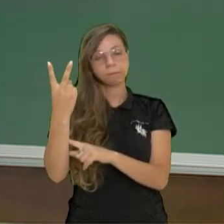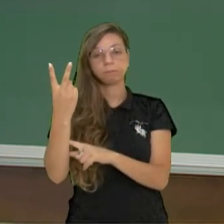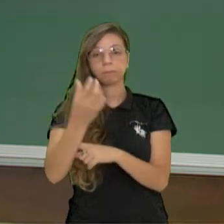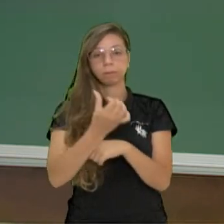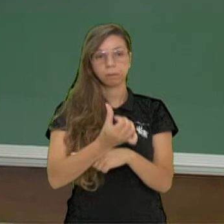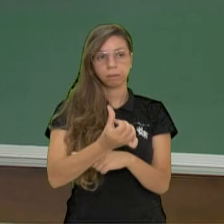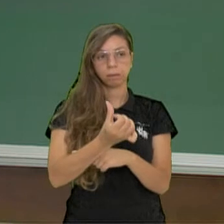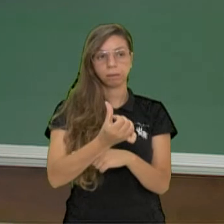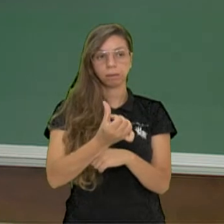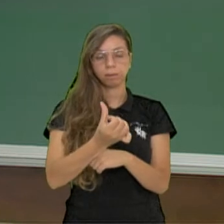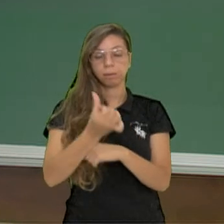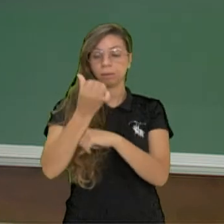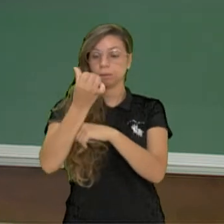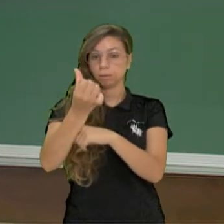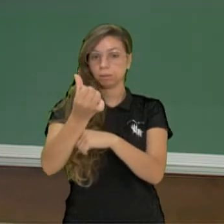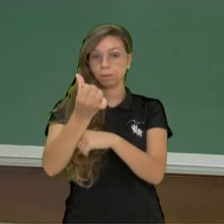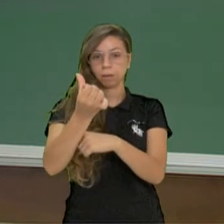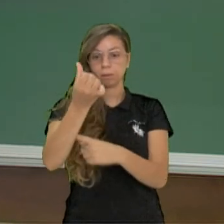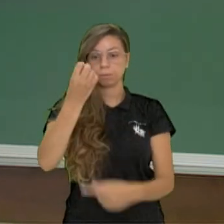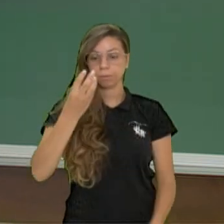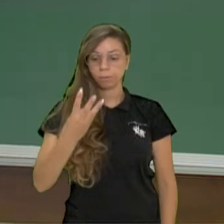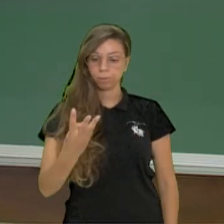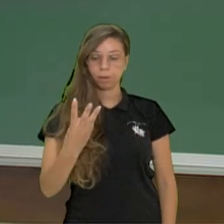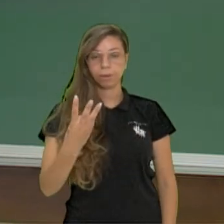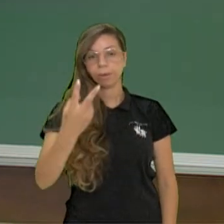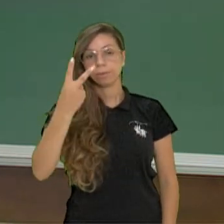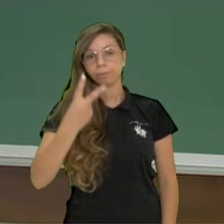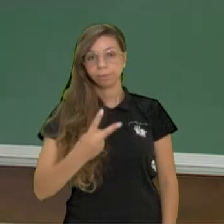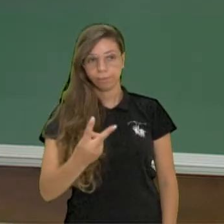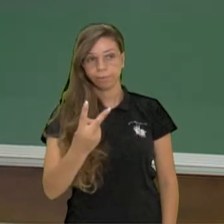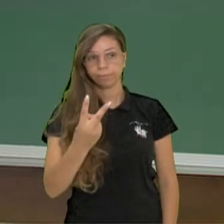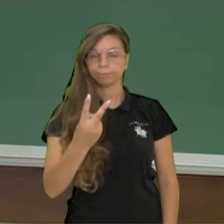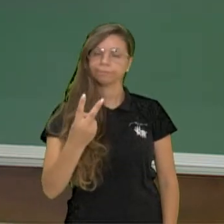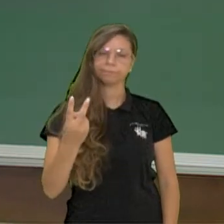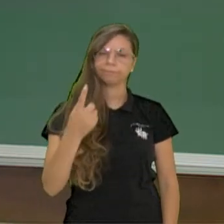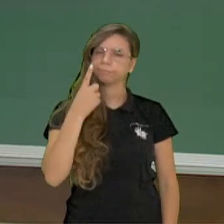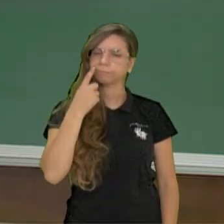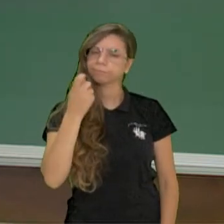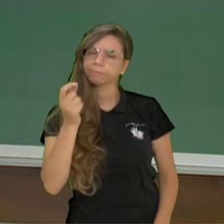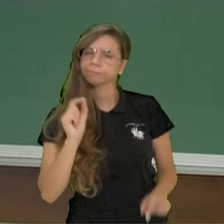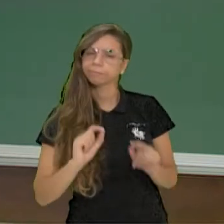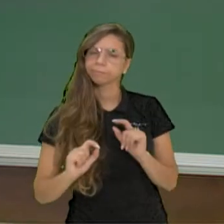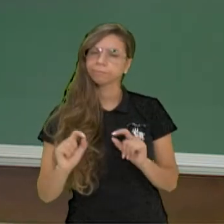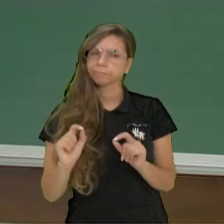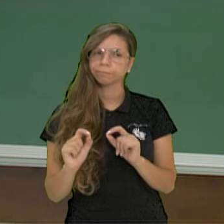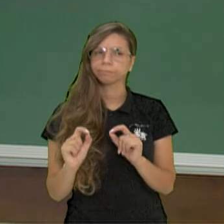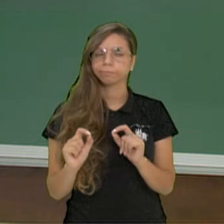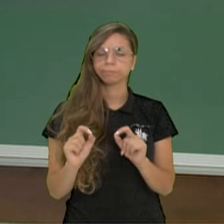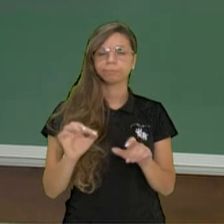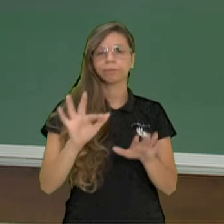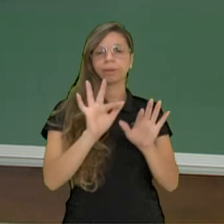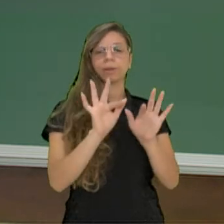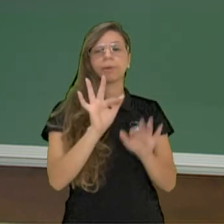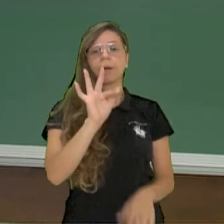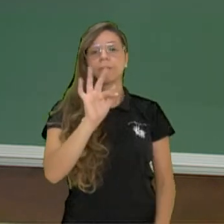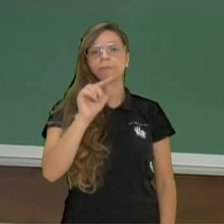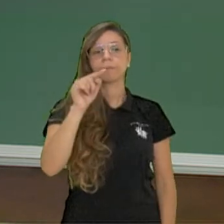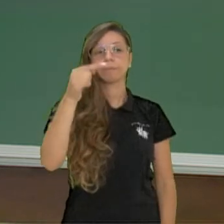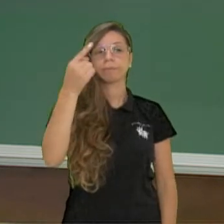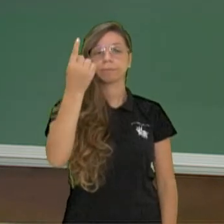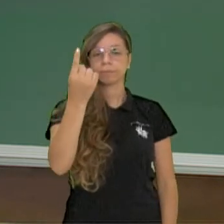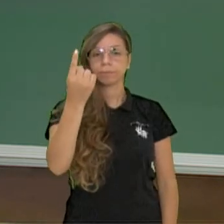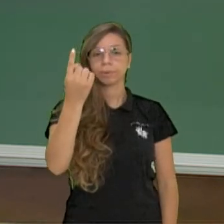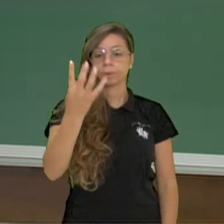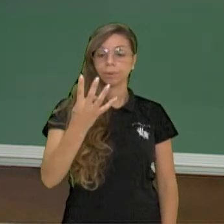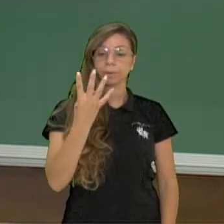6. 6 dividido por 3 são 2. Olha que interessante, aqui na função inversa, para